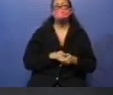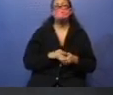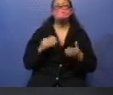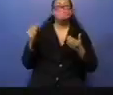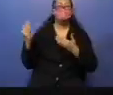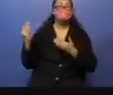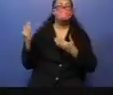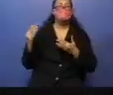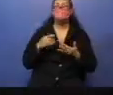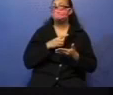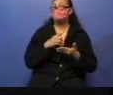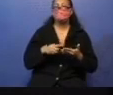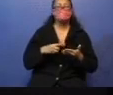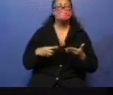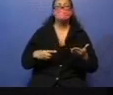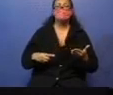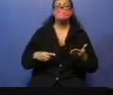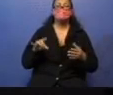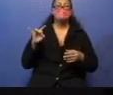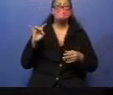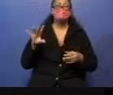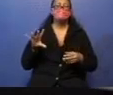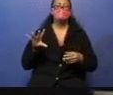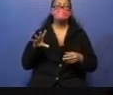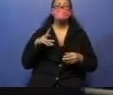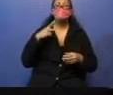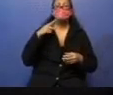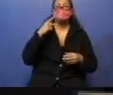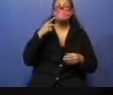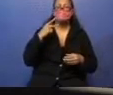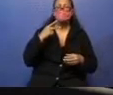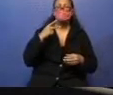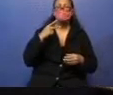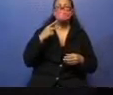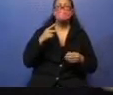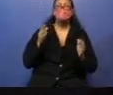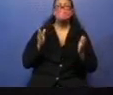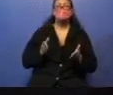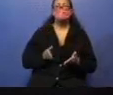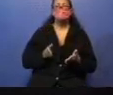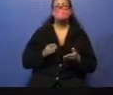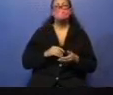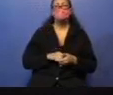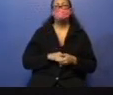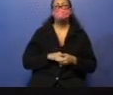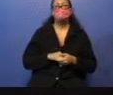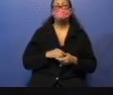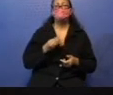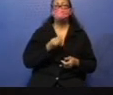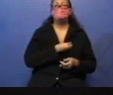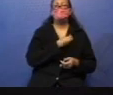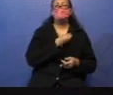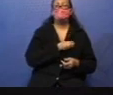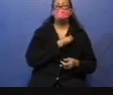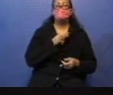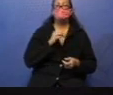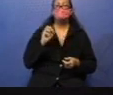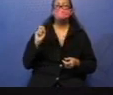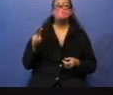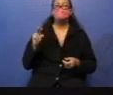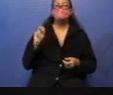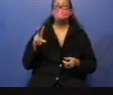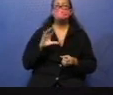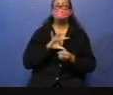apostila, só para nós falarmos do momento que nós estamos vivendo. Estamos vivendo com o coronavírus,